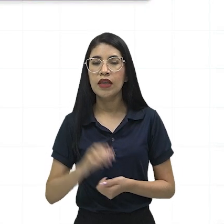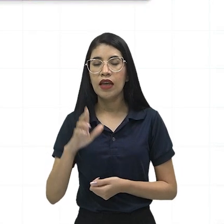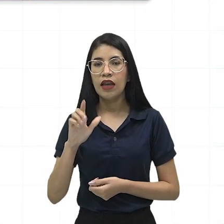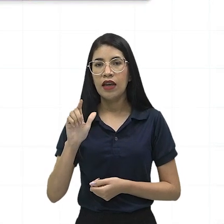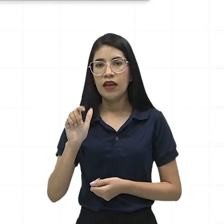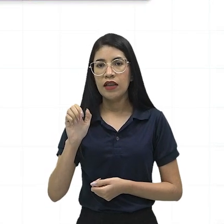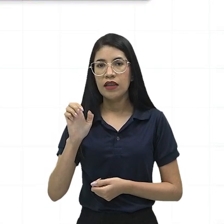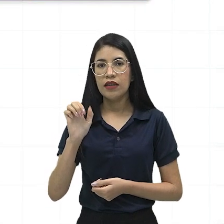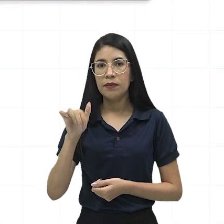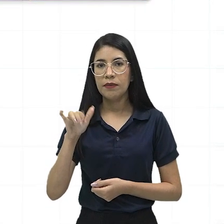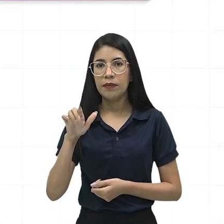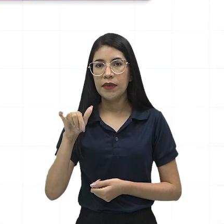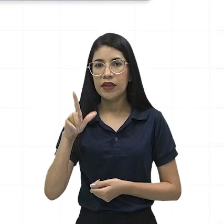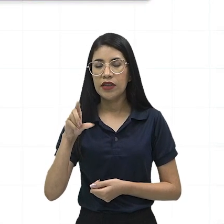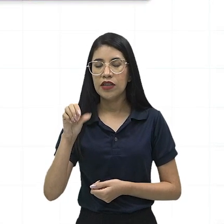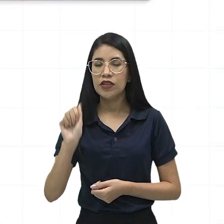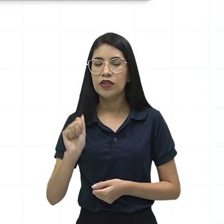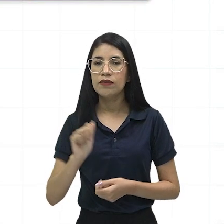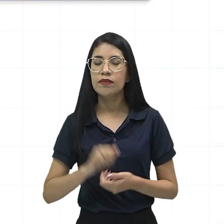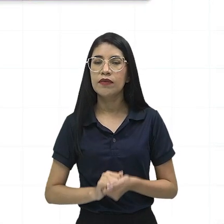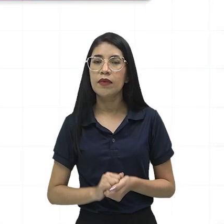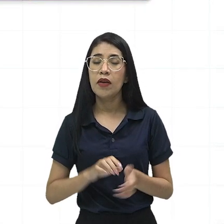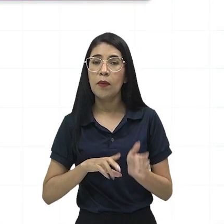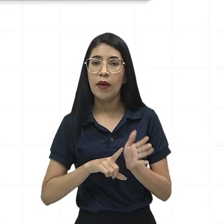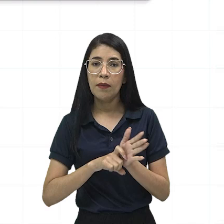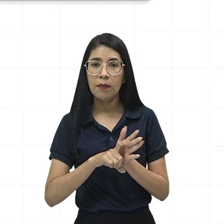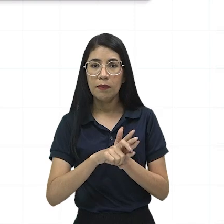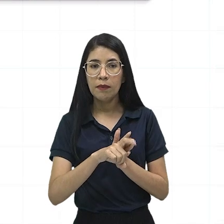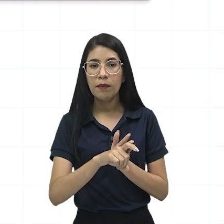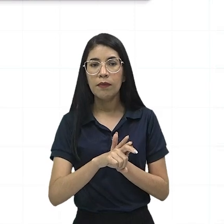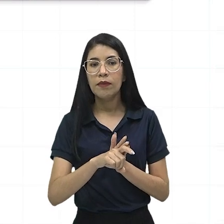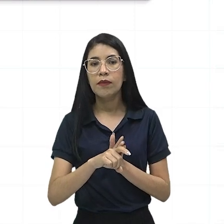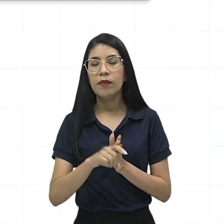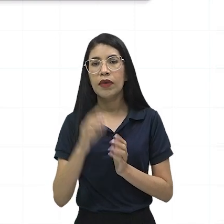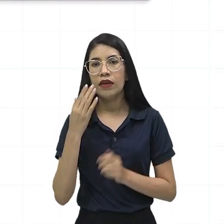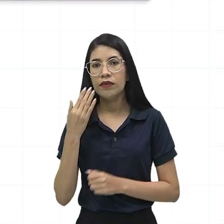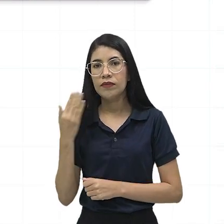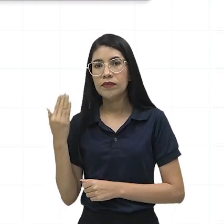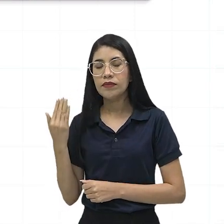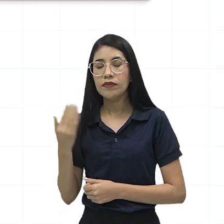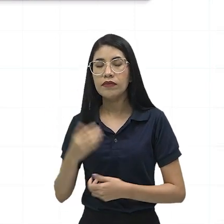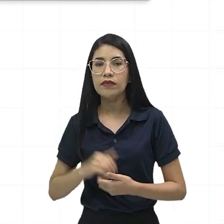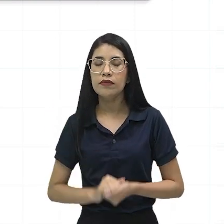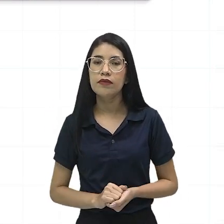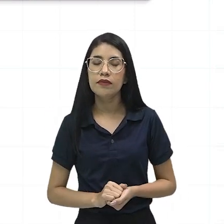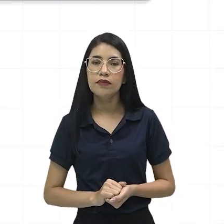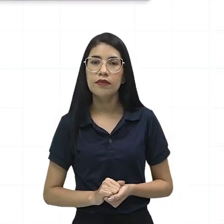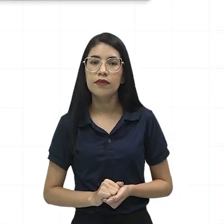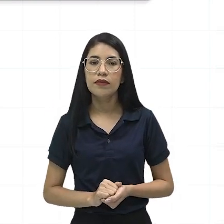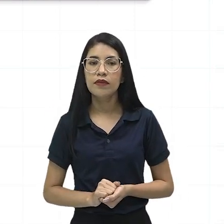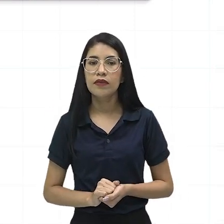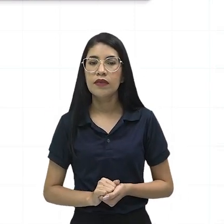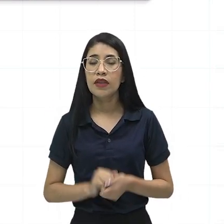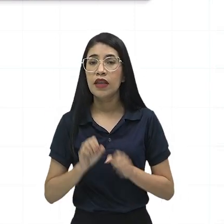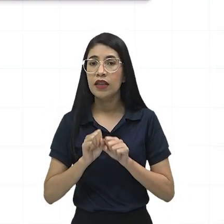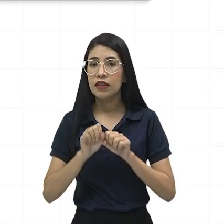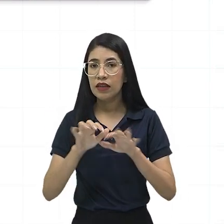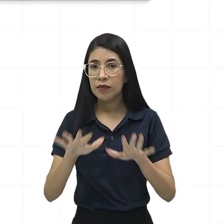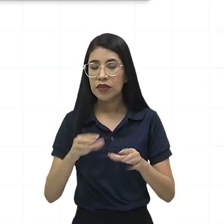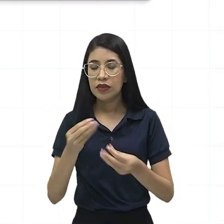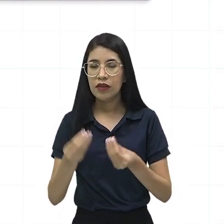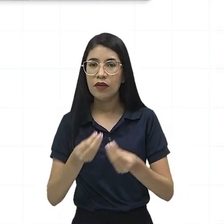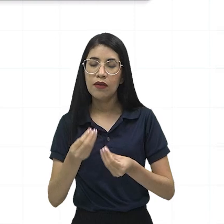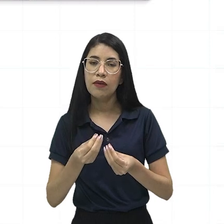clamídia, que é causada pela bactéria Chlamydia trachomatis, né, que é transmitida